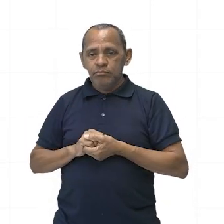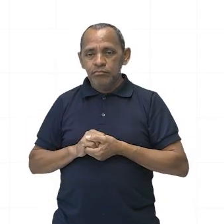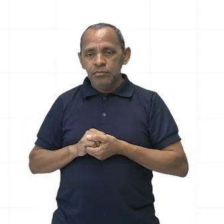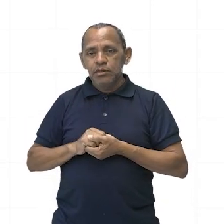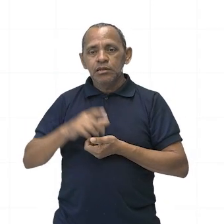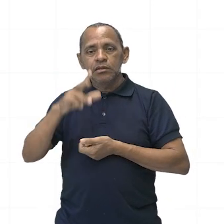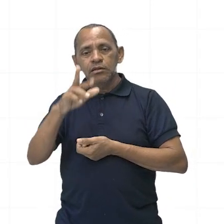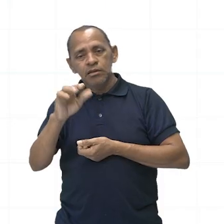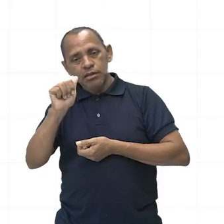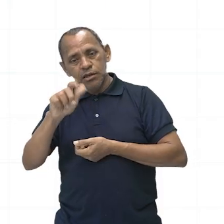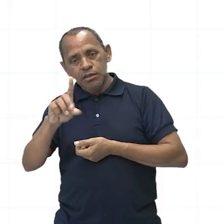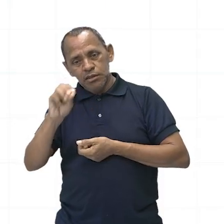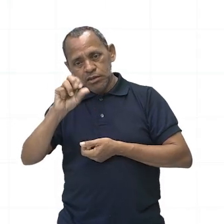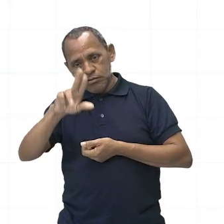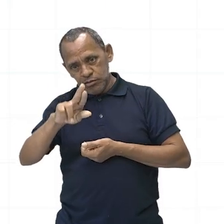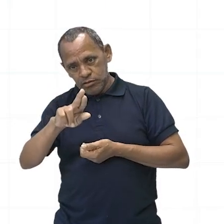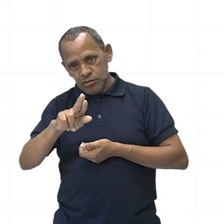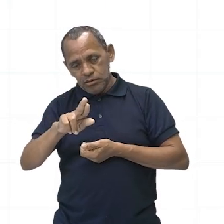Bem,